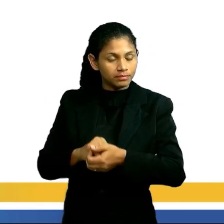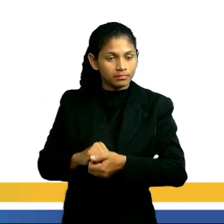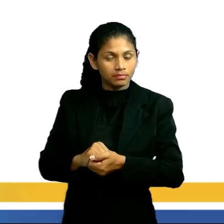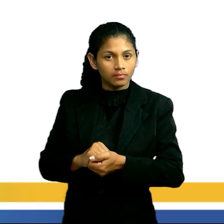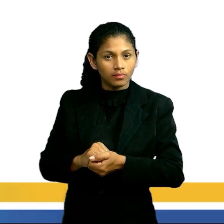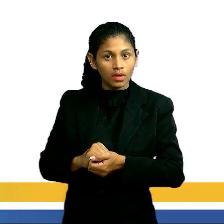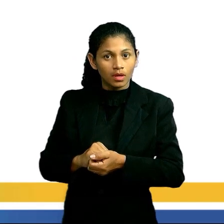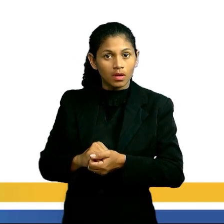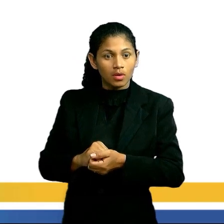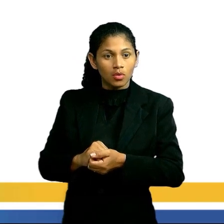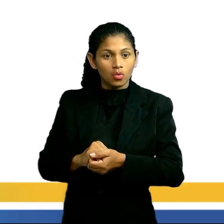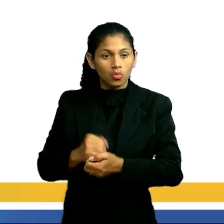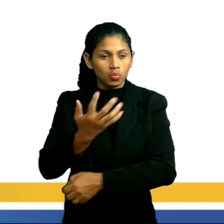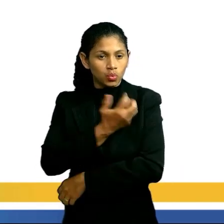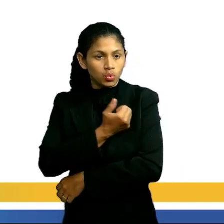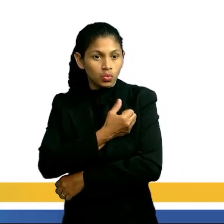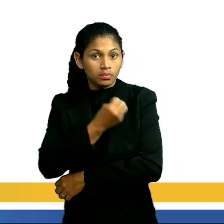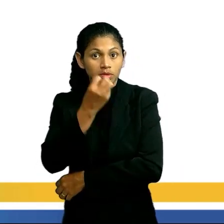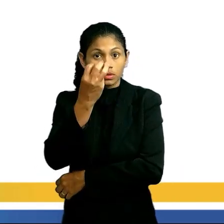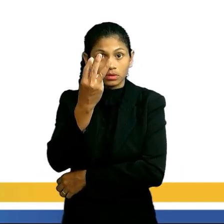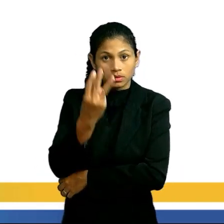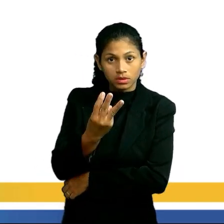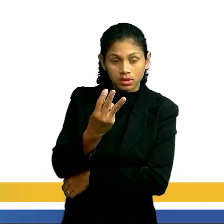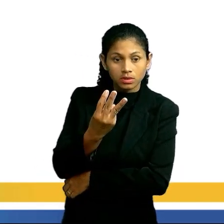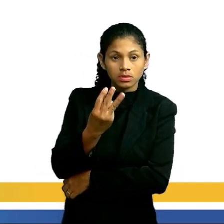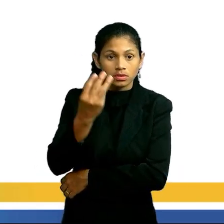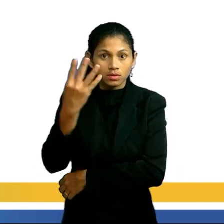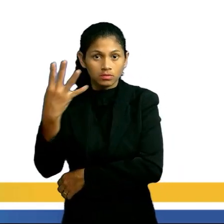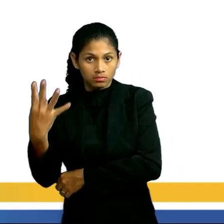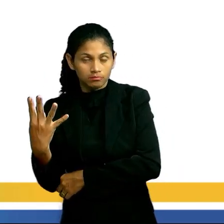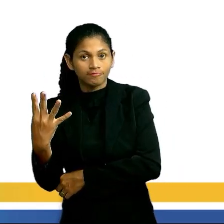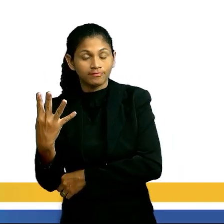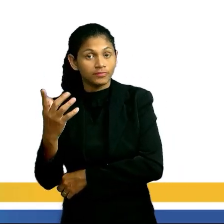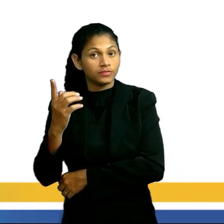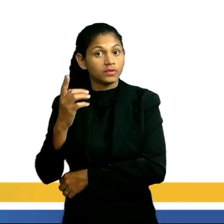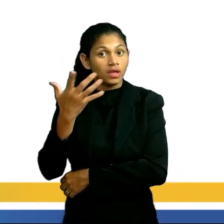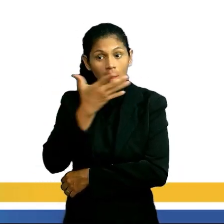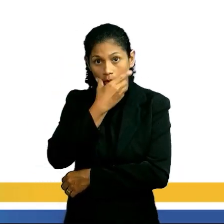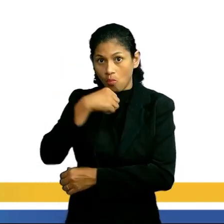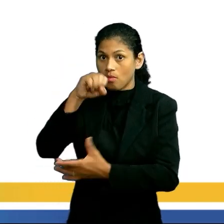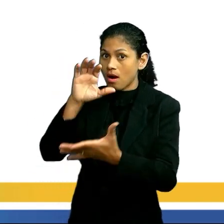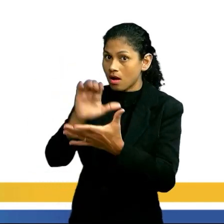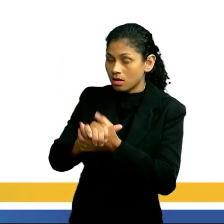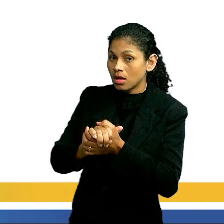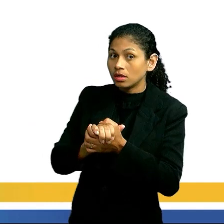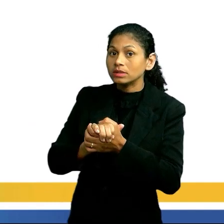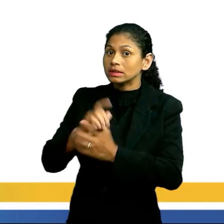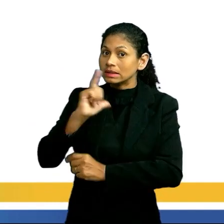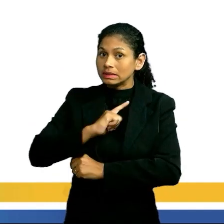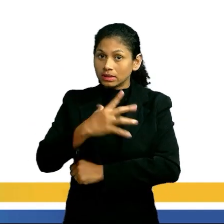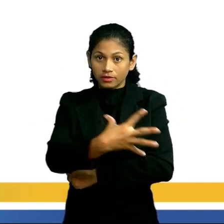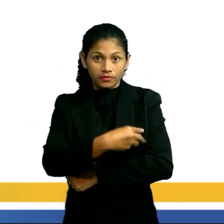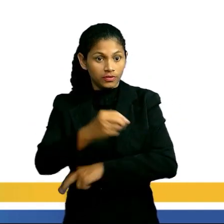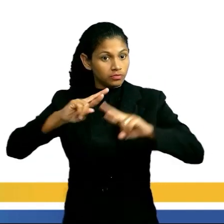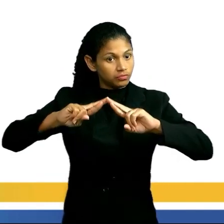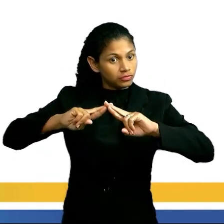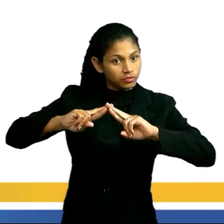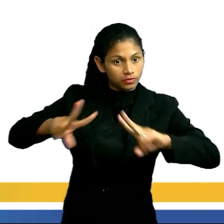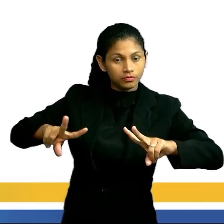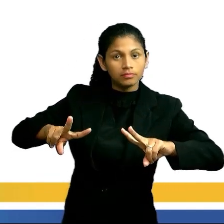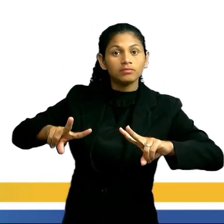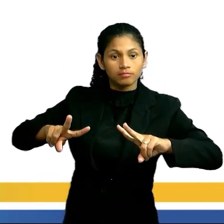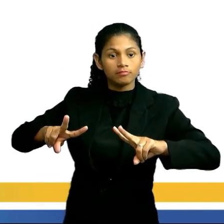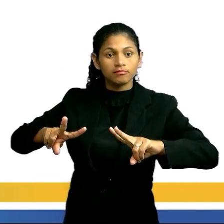4 formam um casal e esse casal tem um filho diferente deles. Daí, então, nós